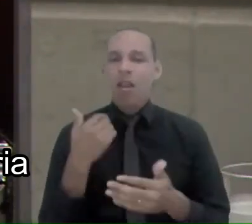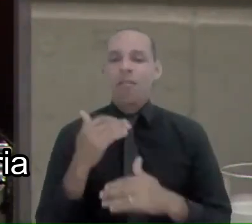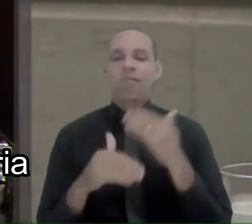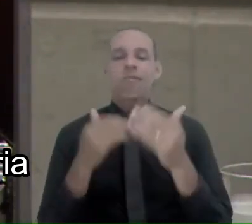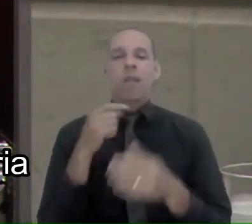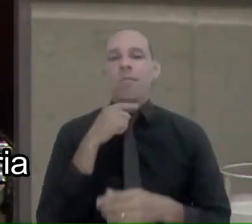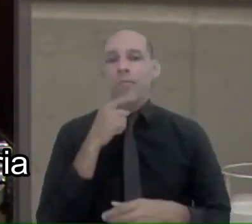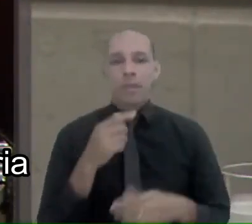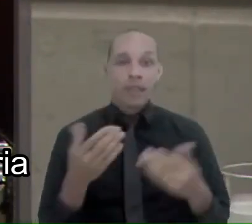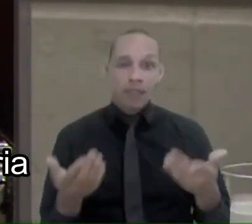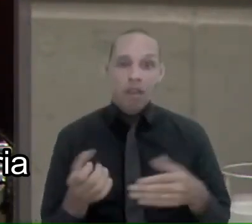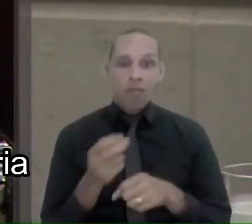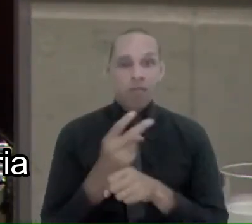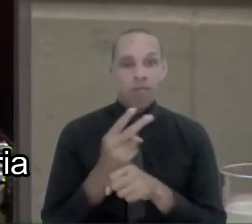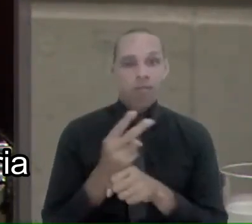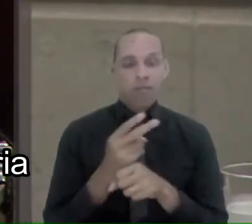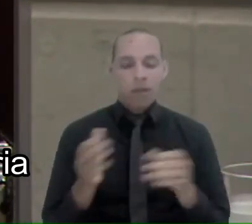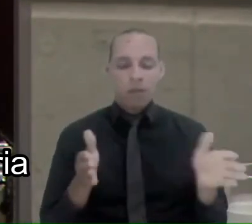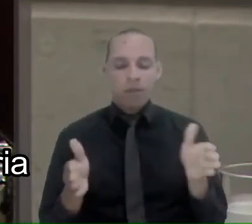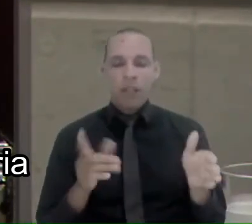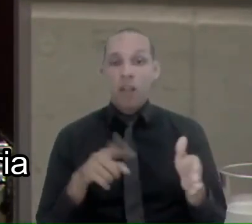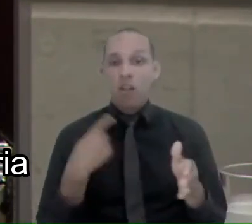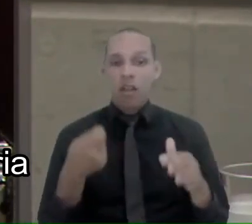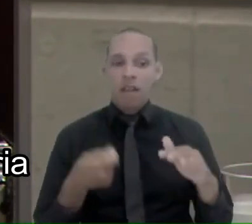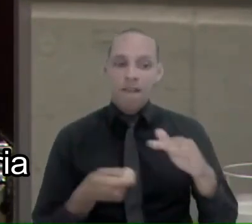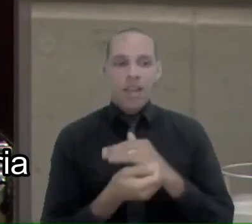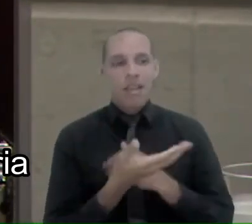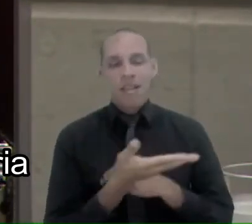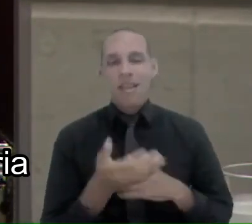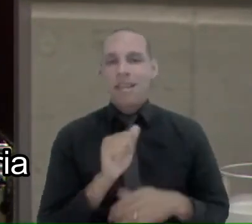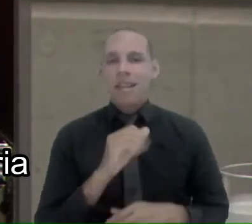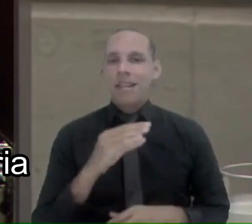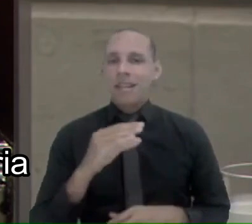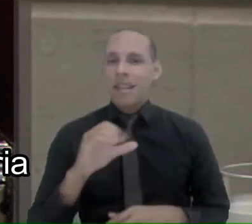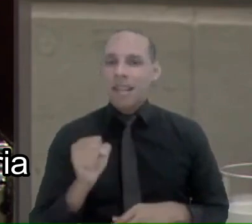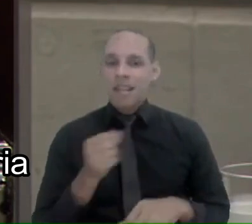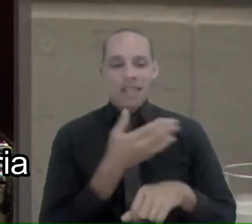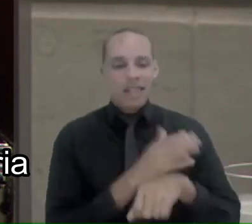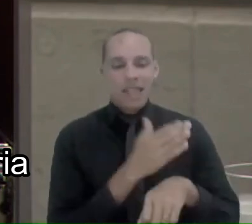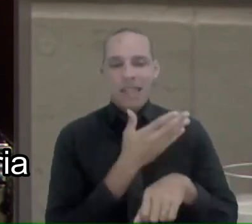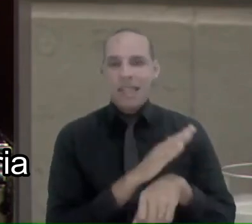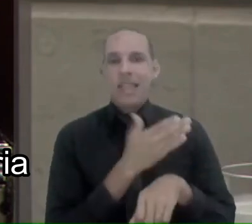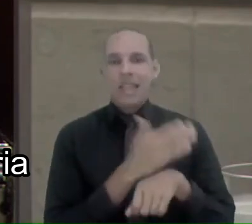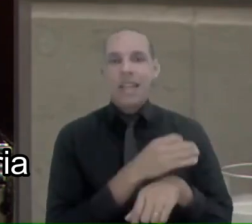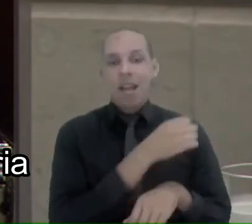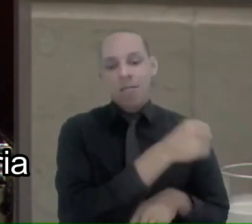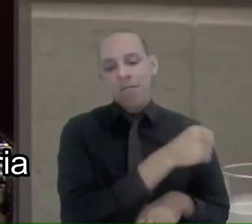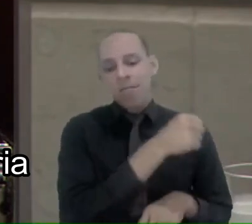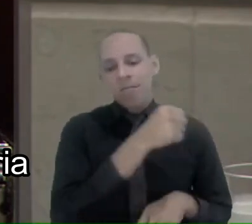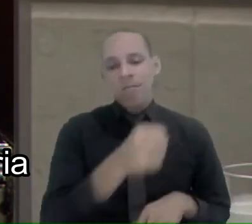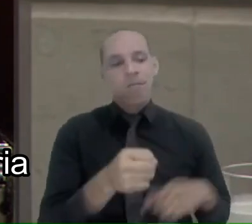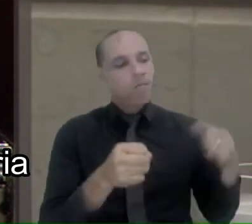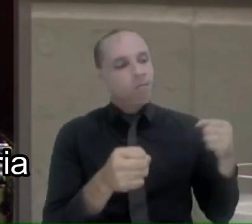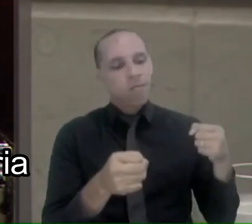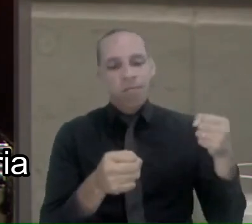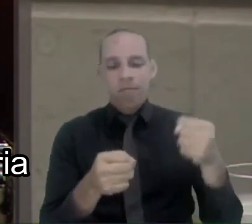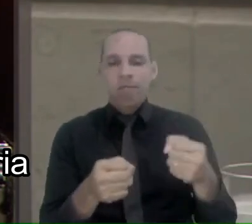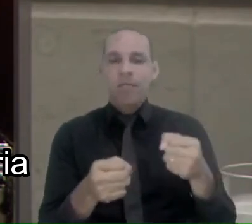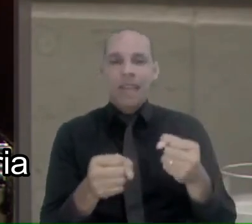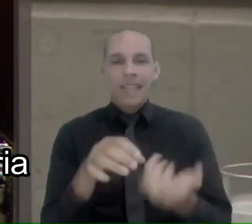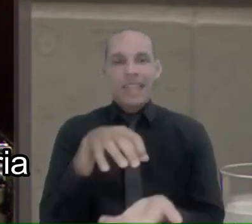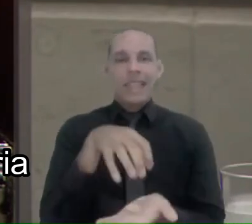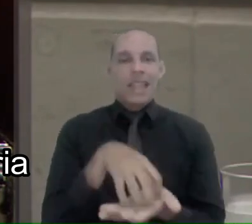2 anos, investimos nos ACS, treinamos os ACS e colocamos os ACS no centro da questão